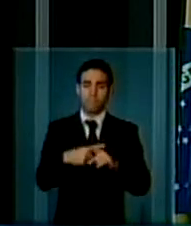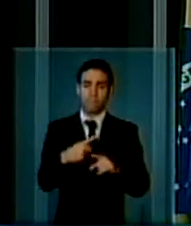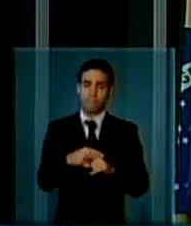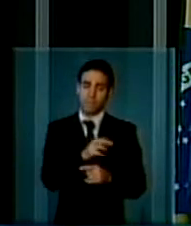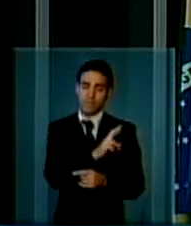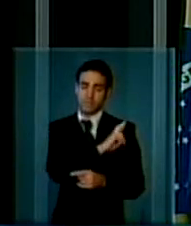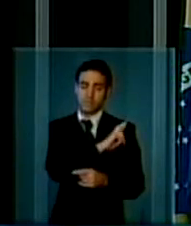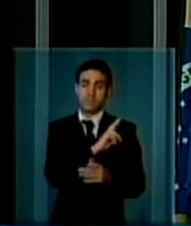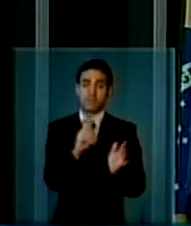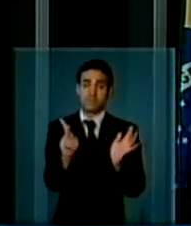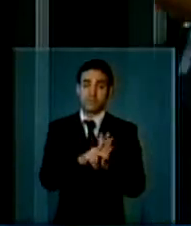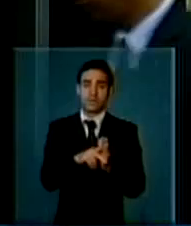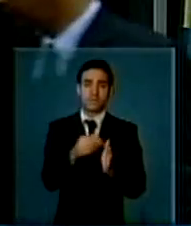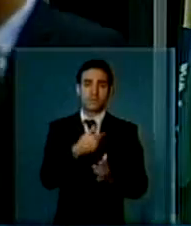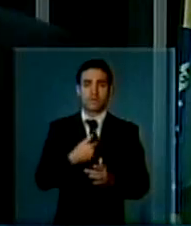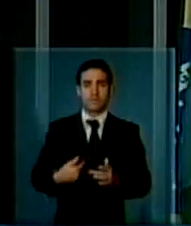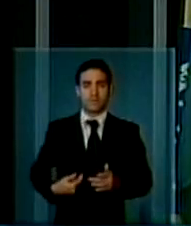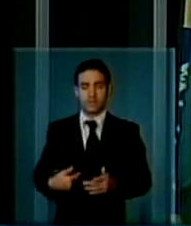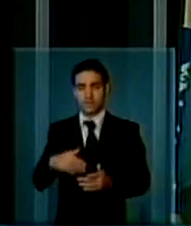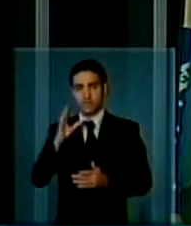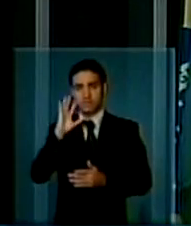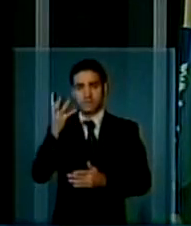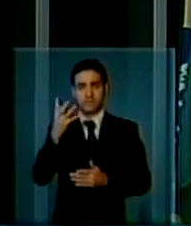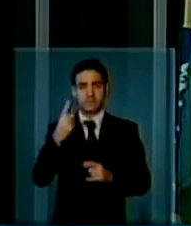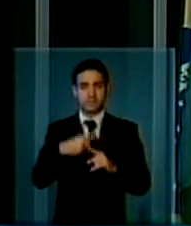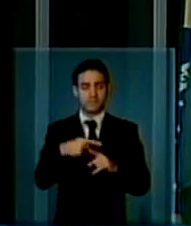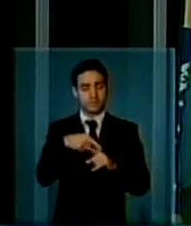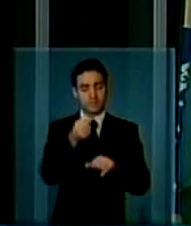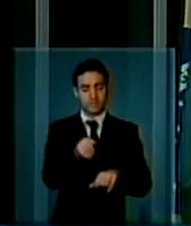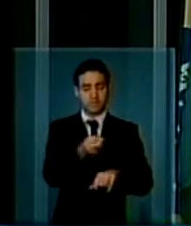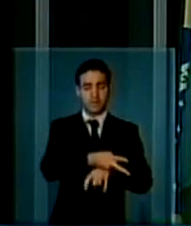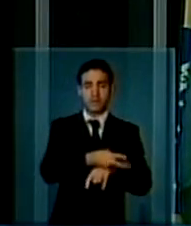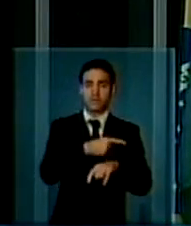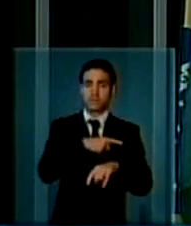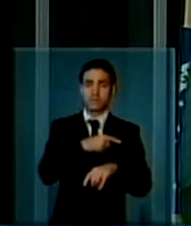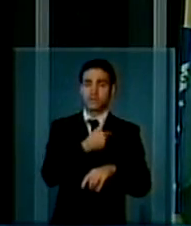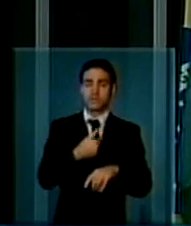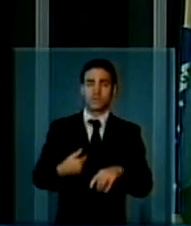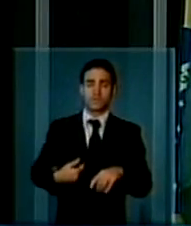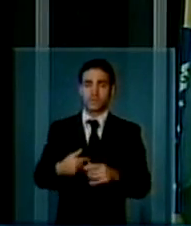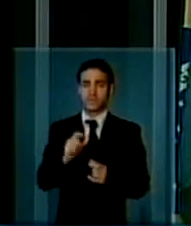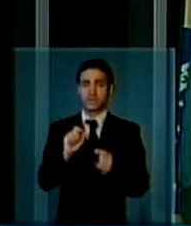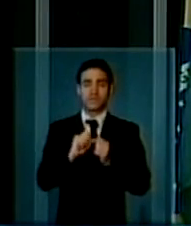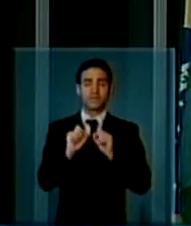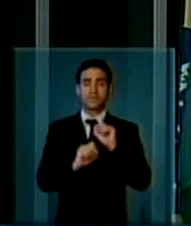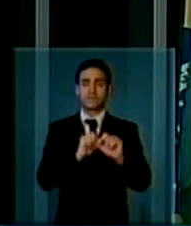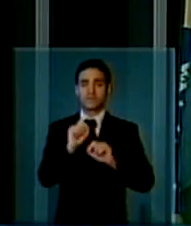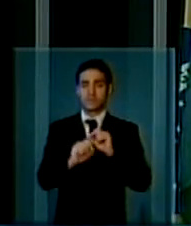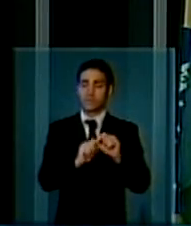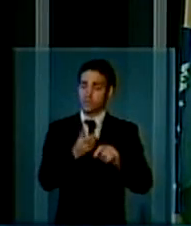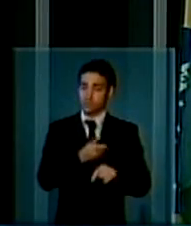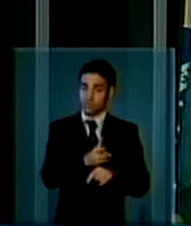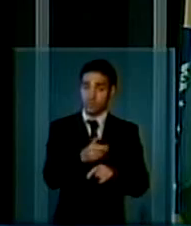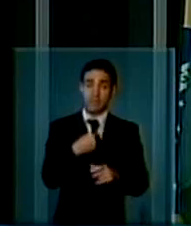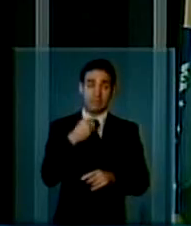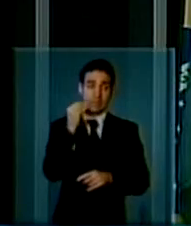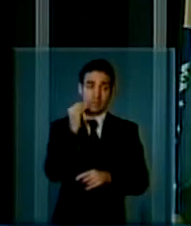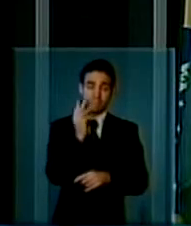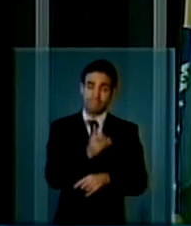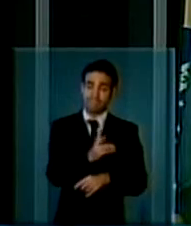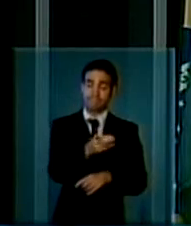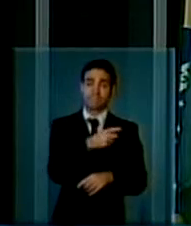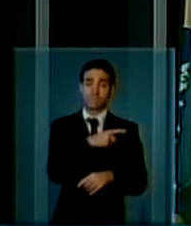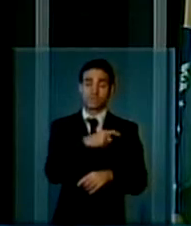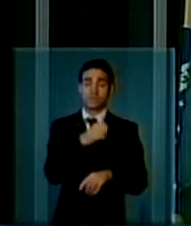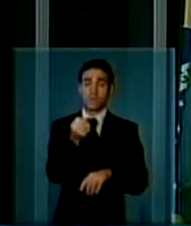os especuladores. Em nome da manutenção do emprego, o que fez o governo? Em nome da manutenção dos empregos, e os empregos foram